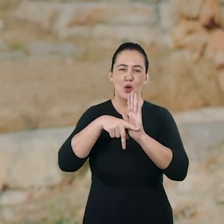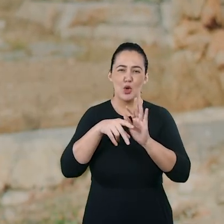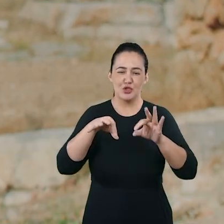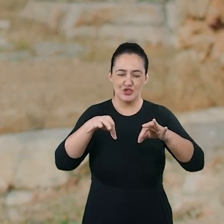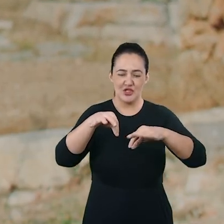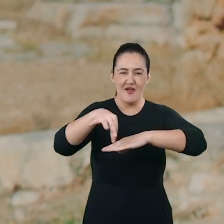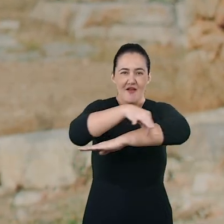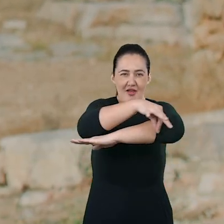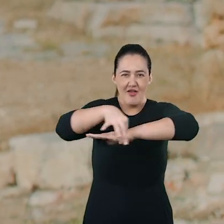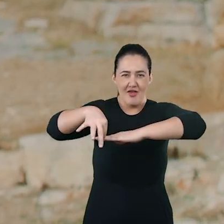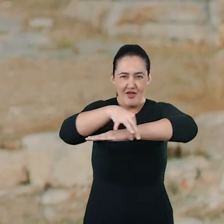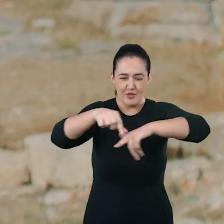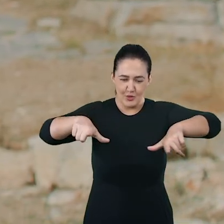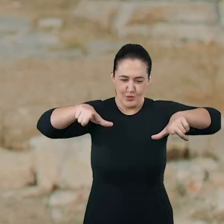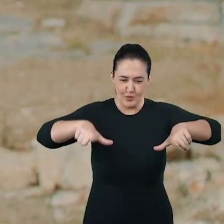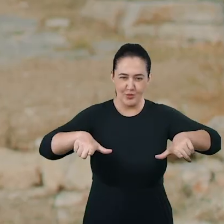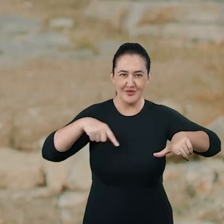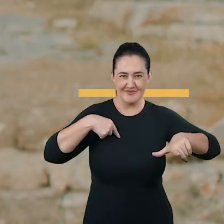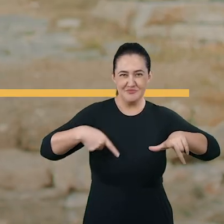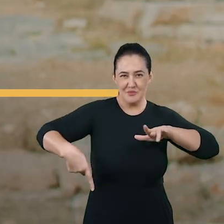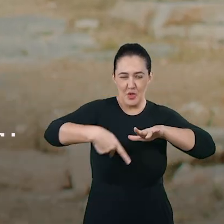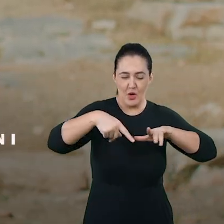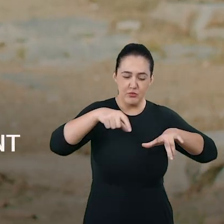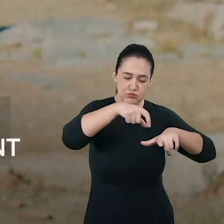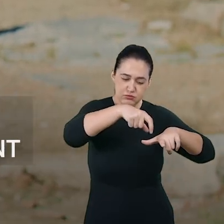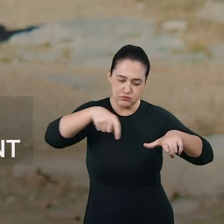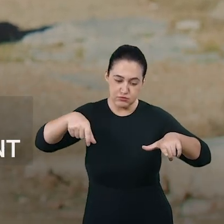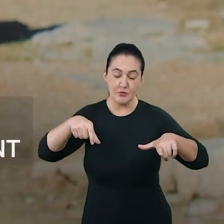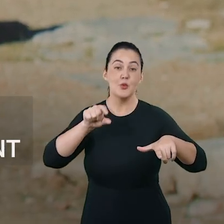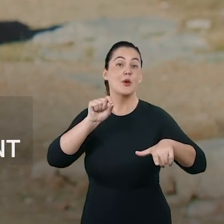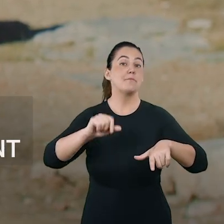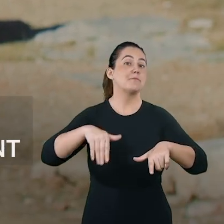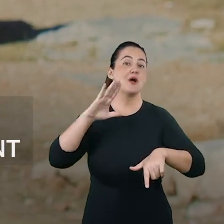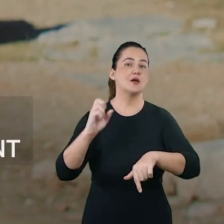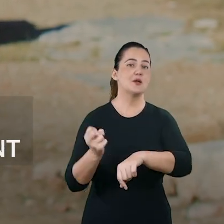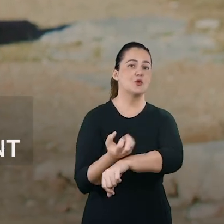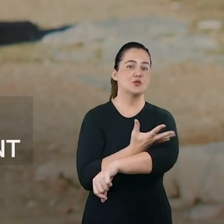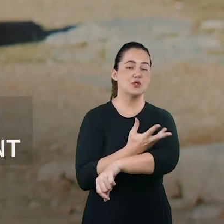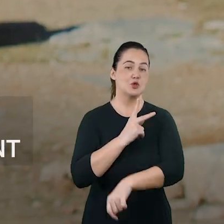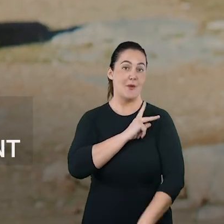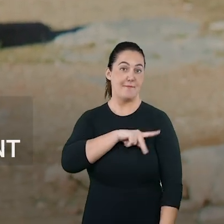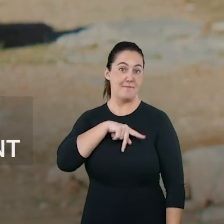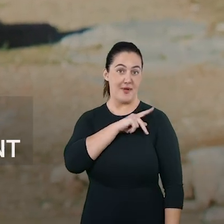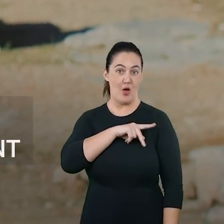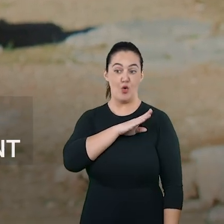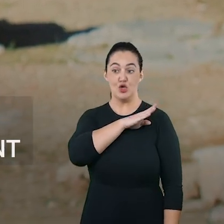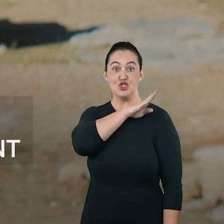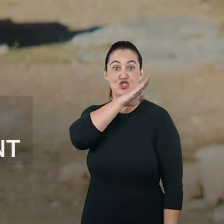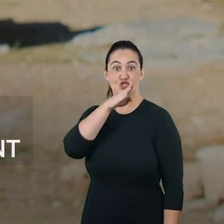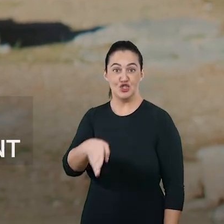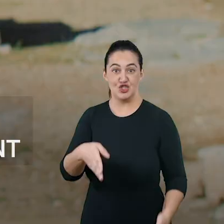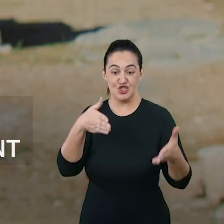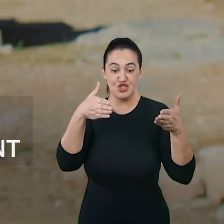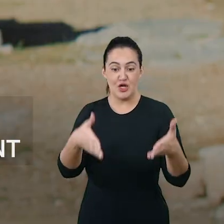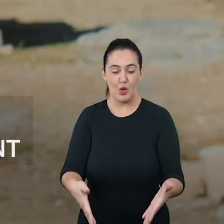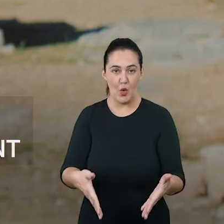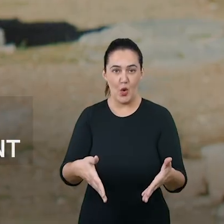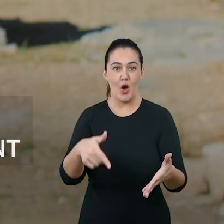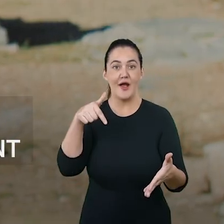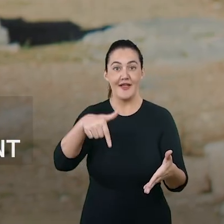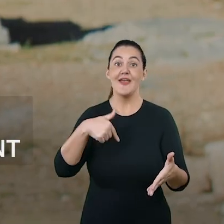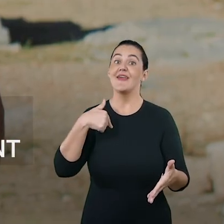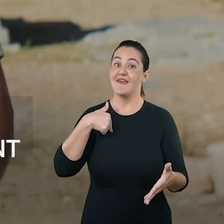E agora vem a parte mais emocionante. O apóstolo Paulo, quando veio aqui pregar o evangelho, ele passou por